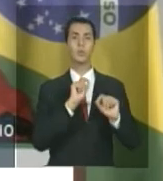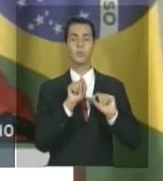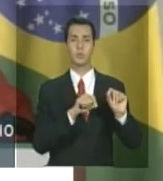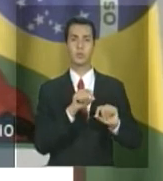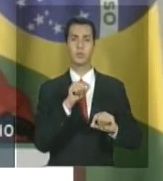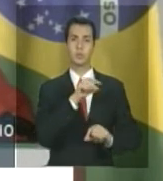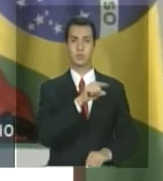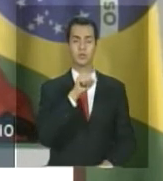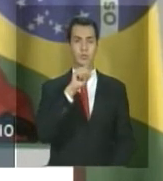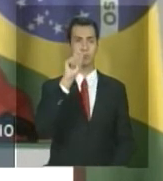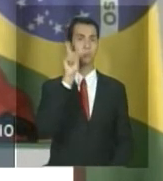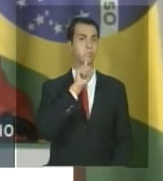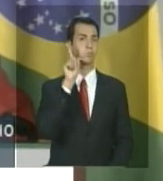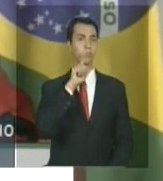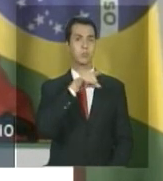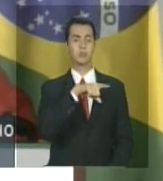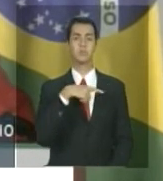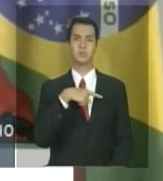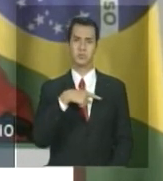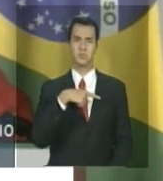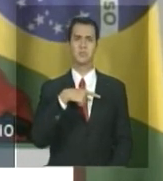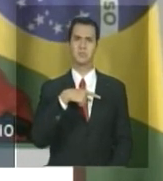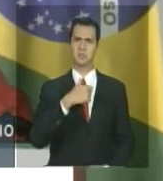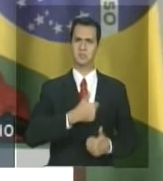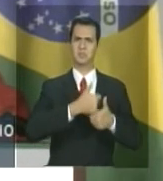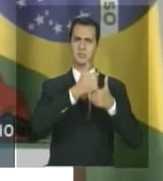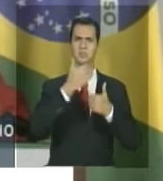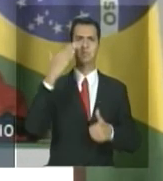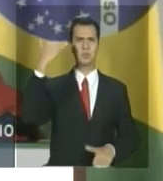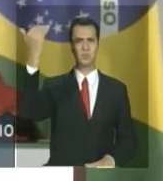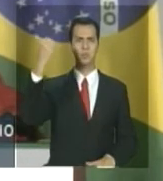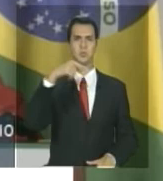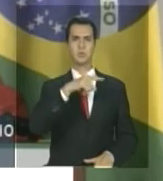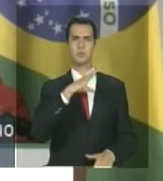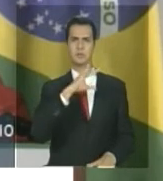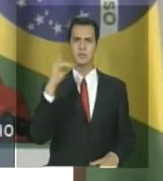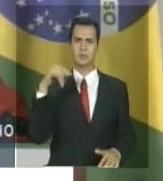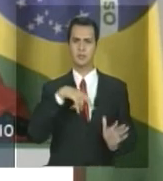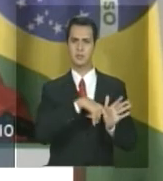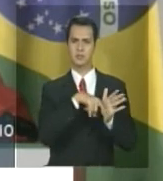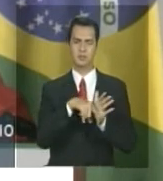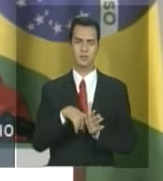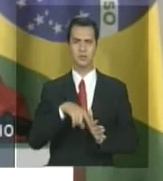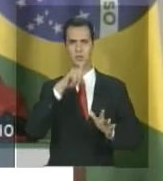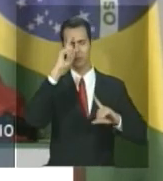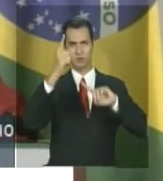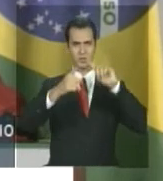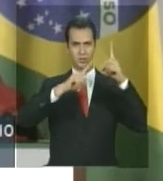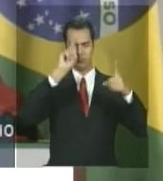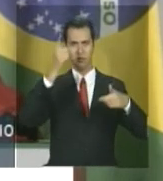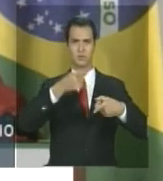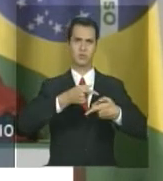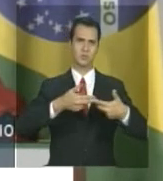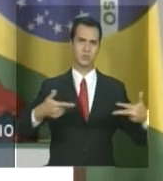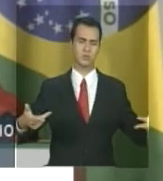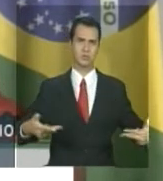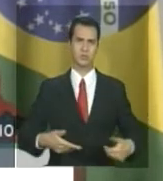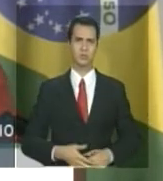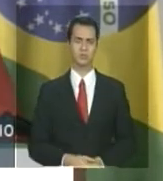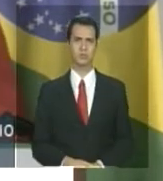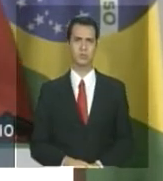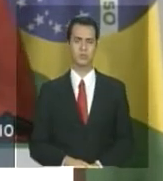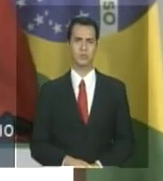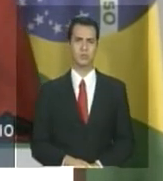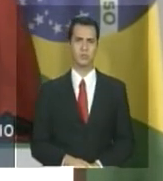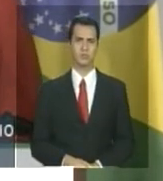de criação de conhecimento científico, de inovação, de práticas e de processos, e, ao